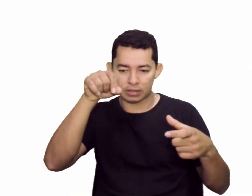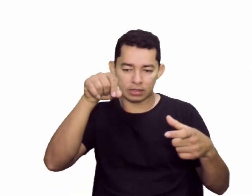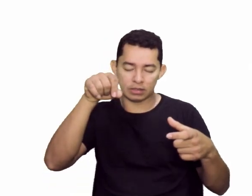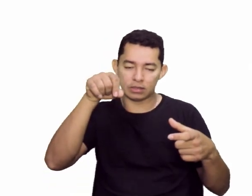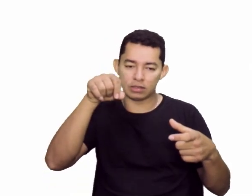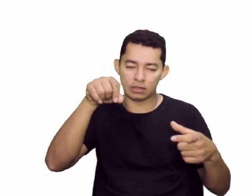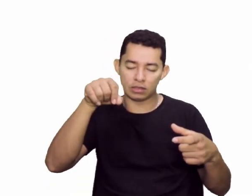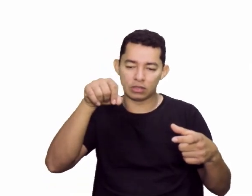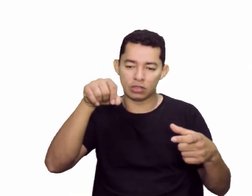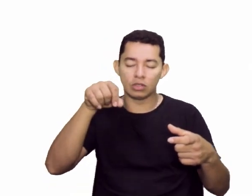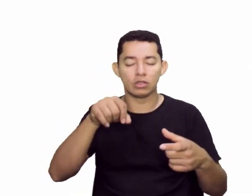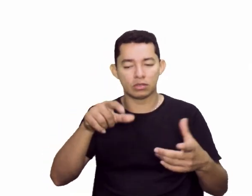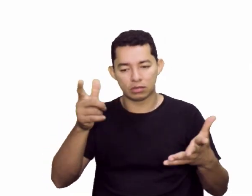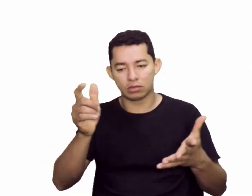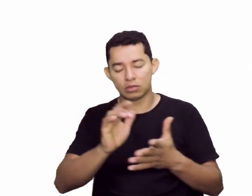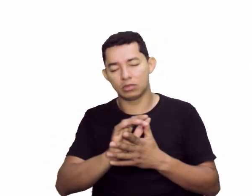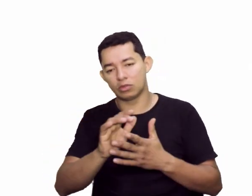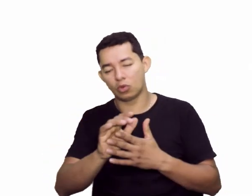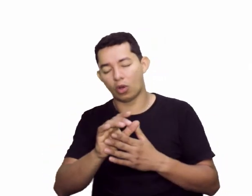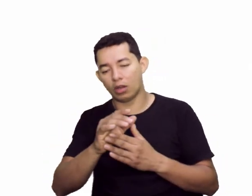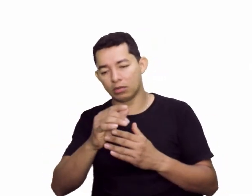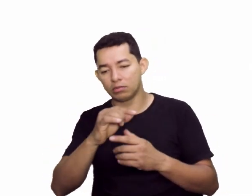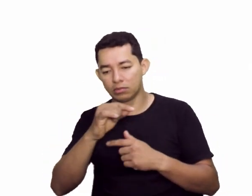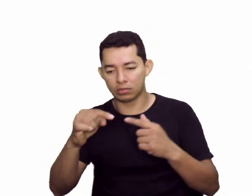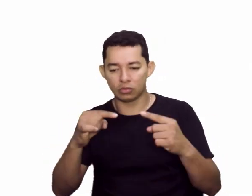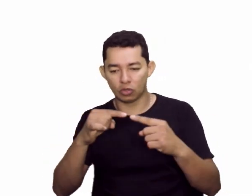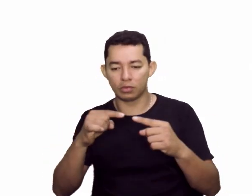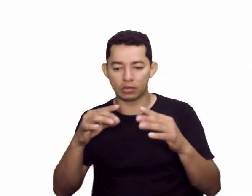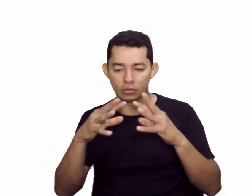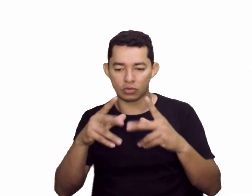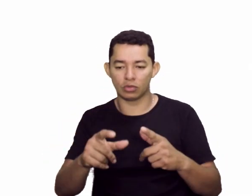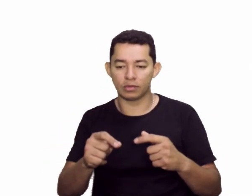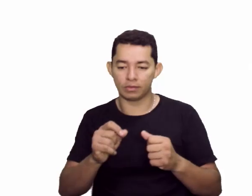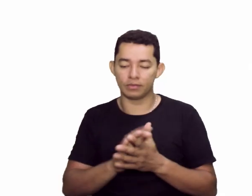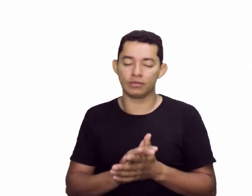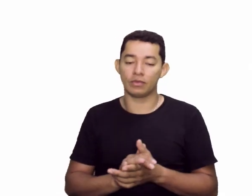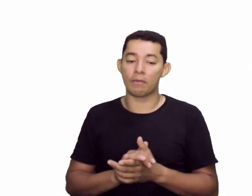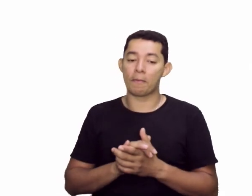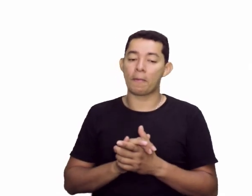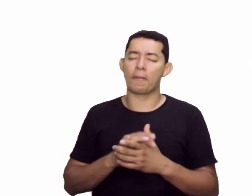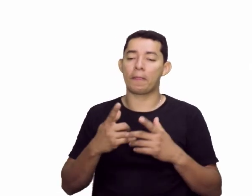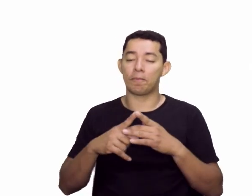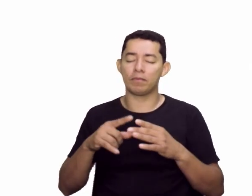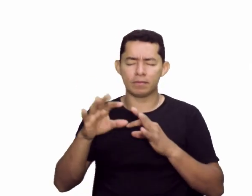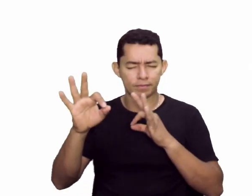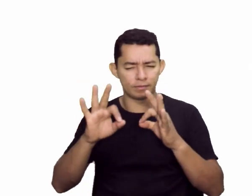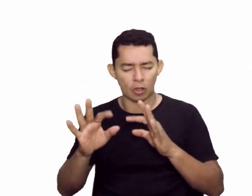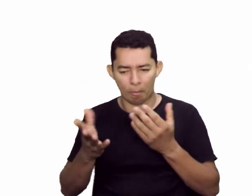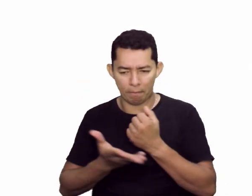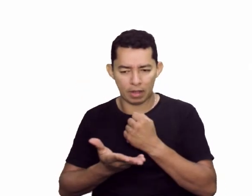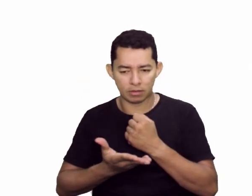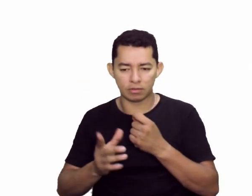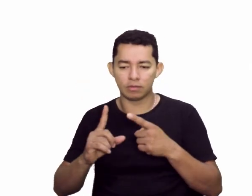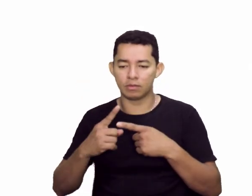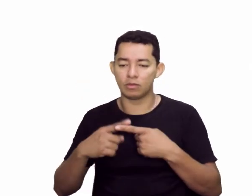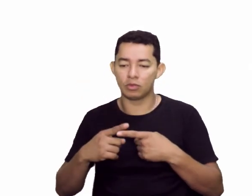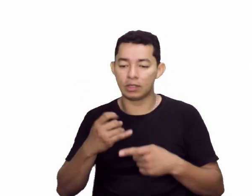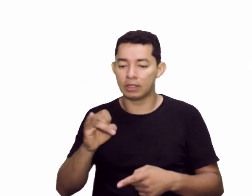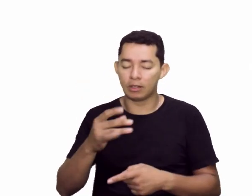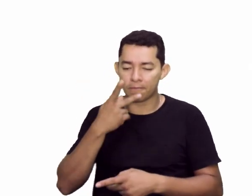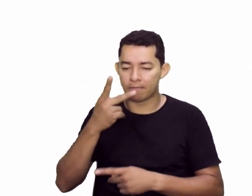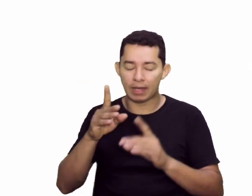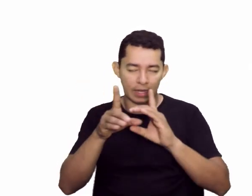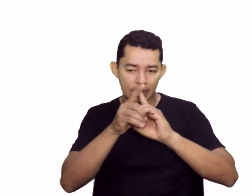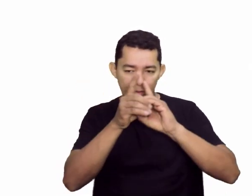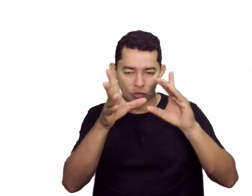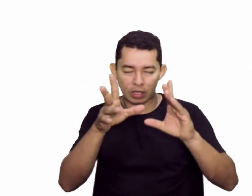né? A organização, porque se fosse para eu falar da democracia, ia ser uma coisa doida aqui, porque tem que ser mais 3